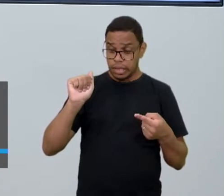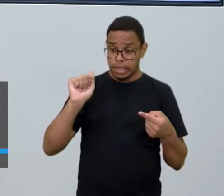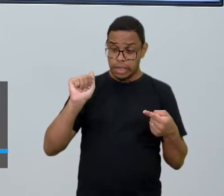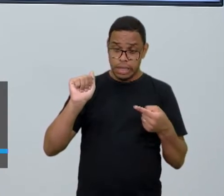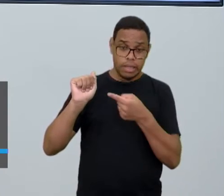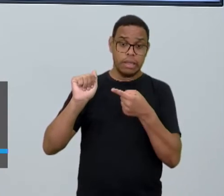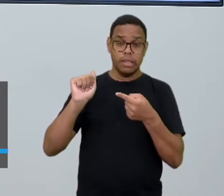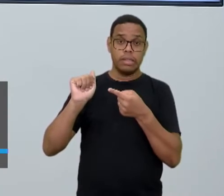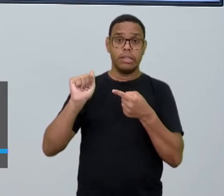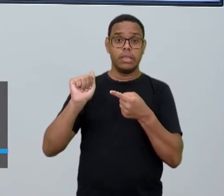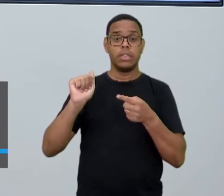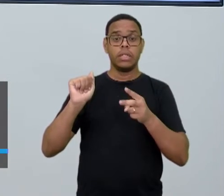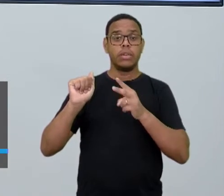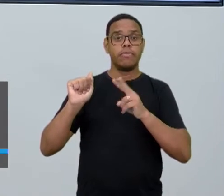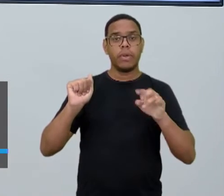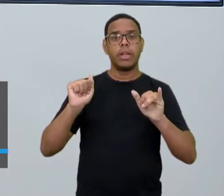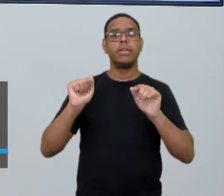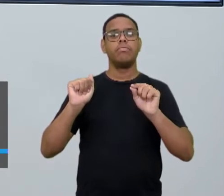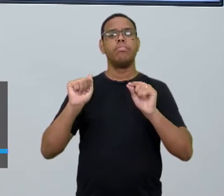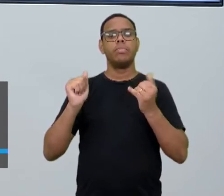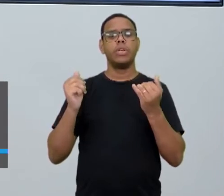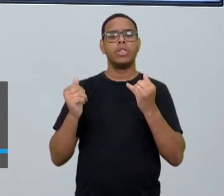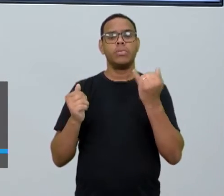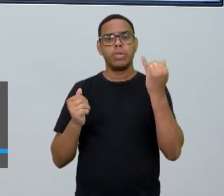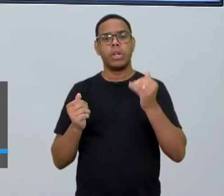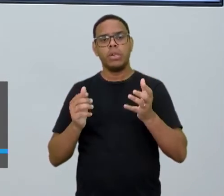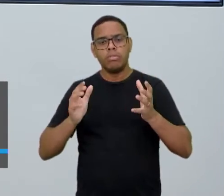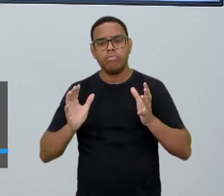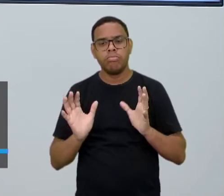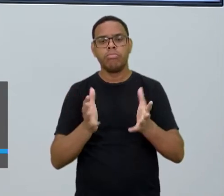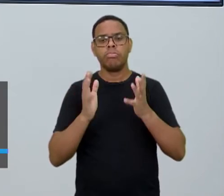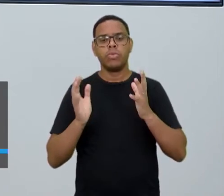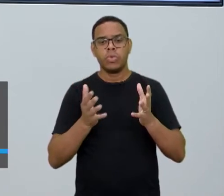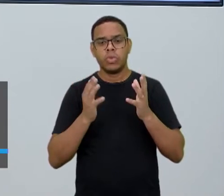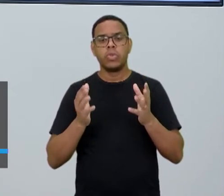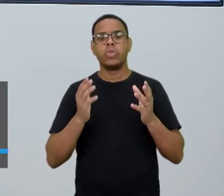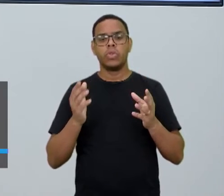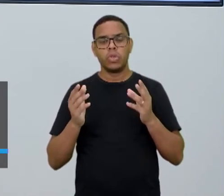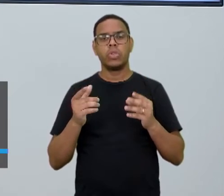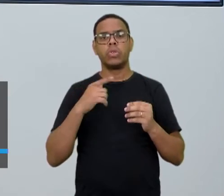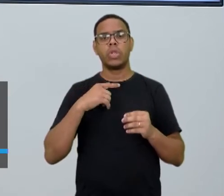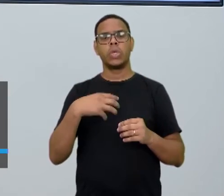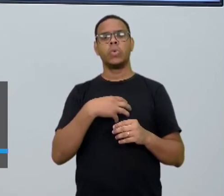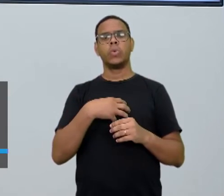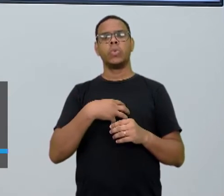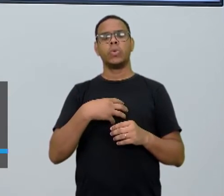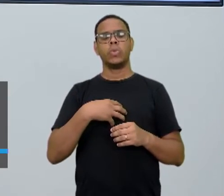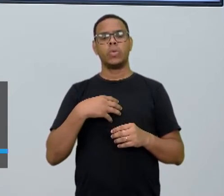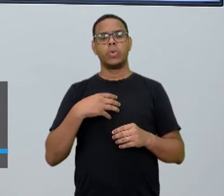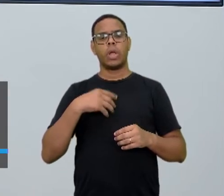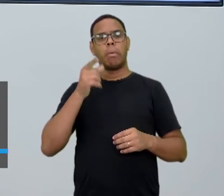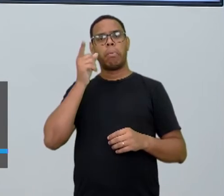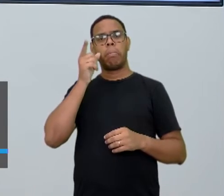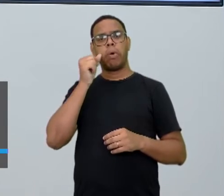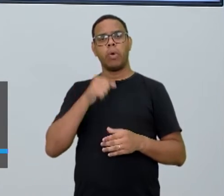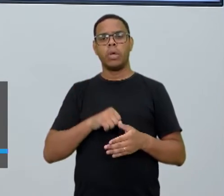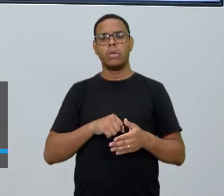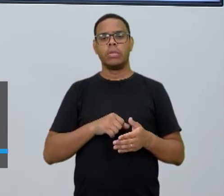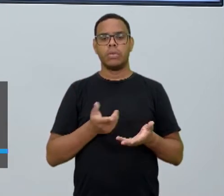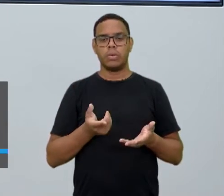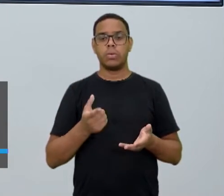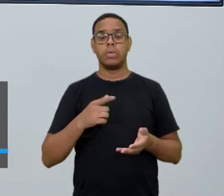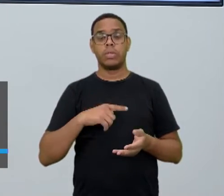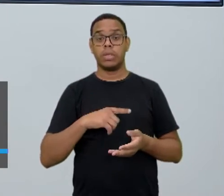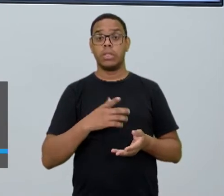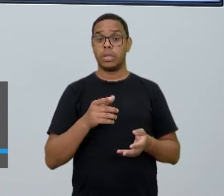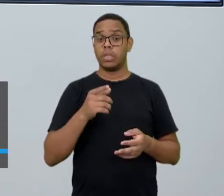leptina, ele vai ser importante para estimular a saciedade. Então, ao mesmo